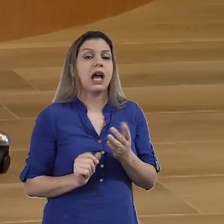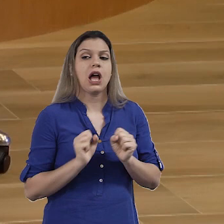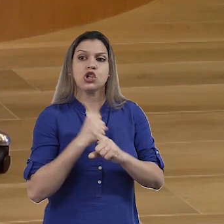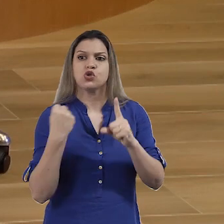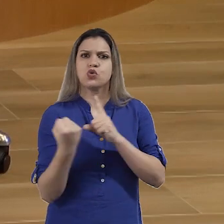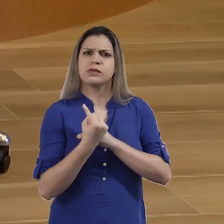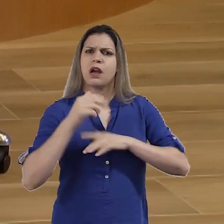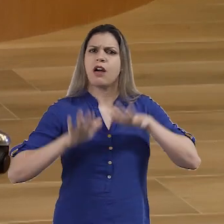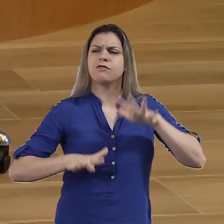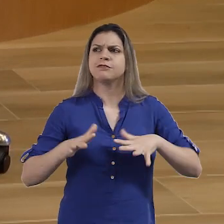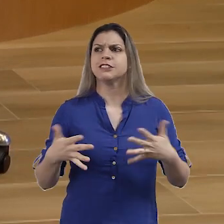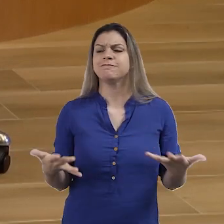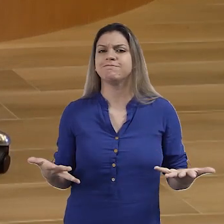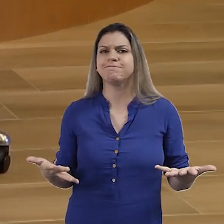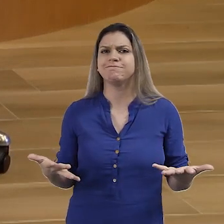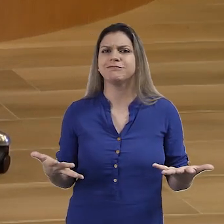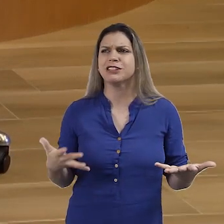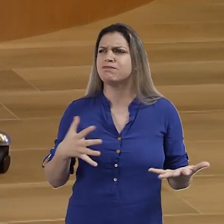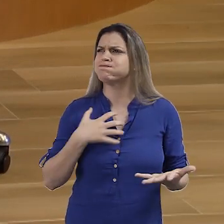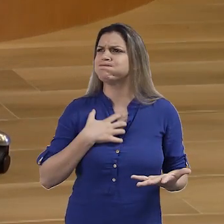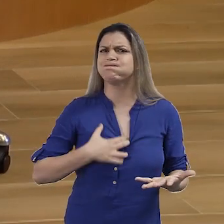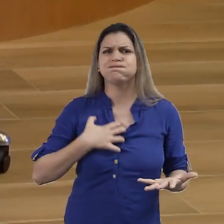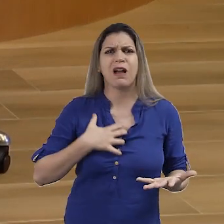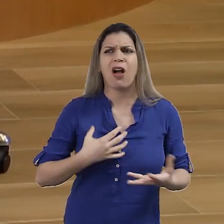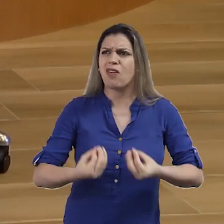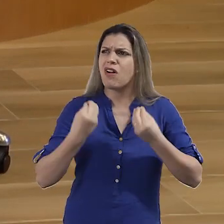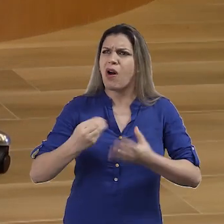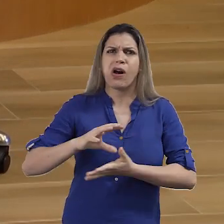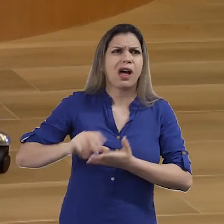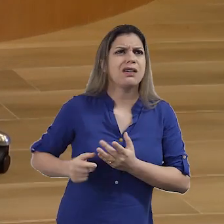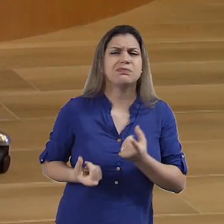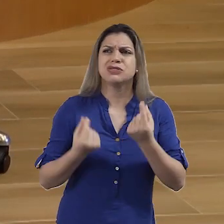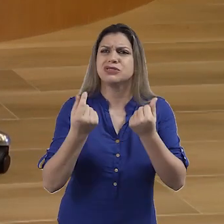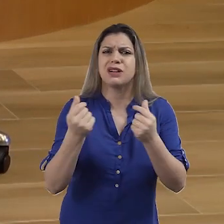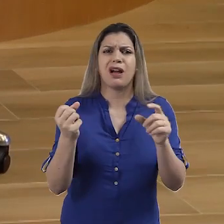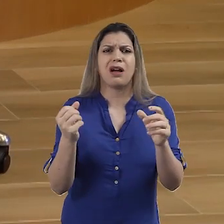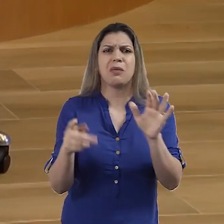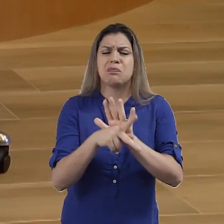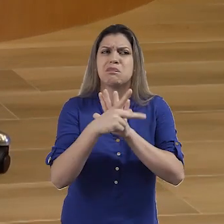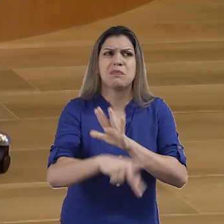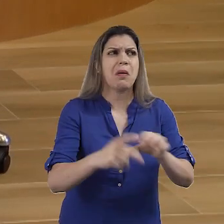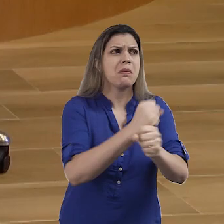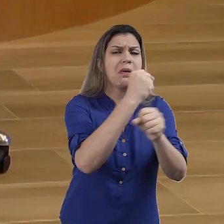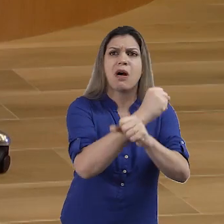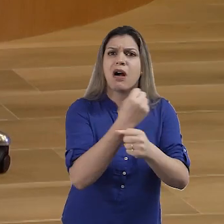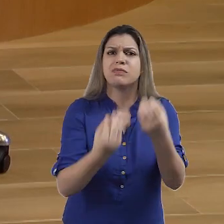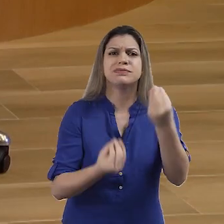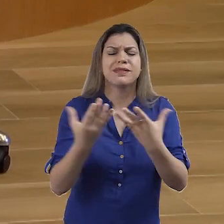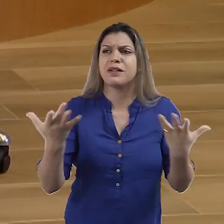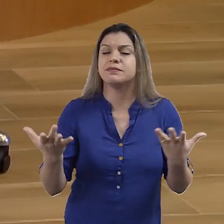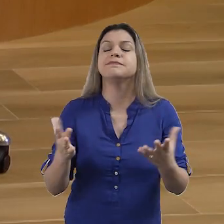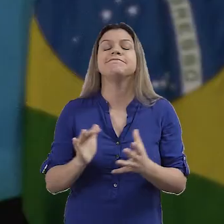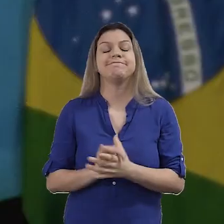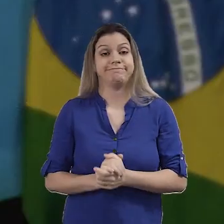e a sociedade muitas vezes fica indignada com algumas coisas que acontecem. Como que acontece essa